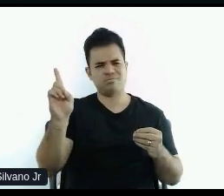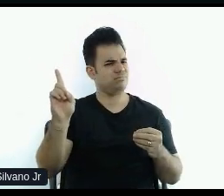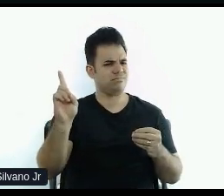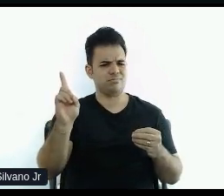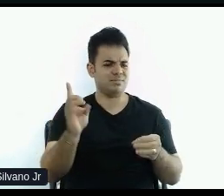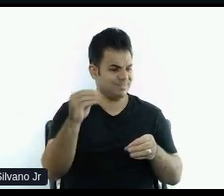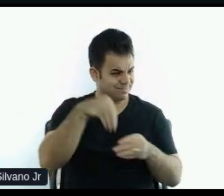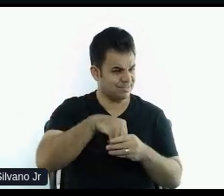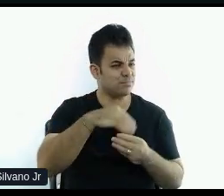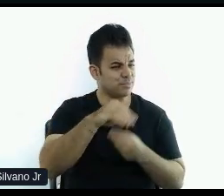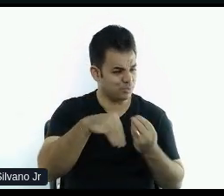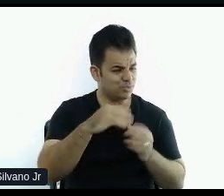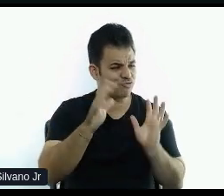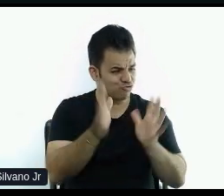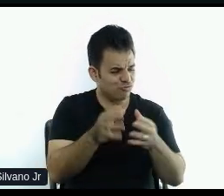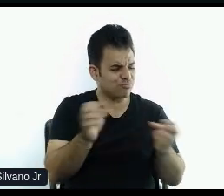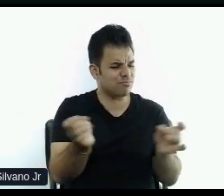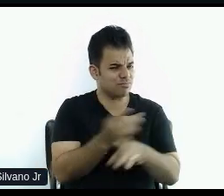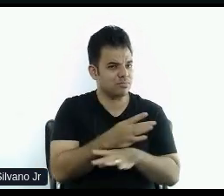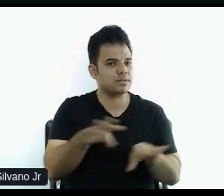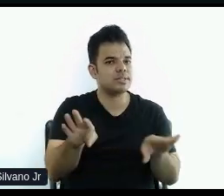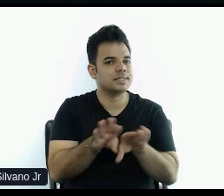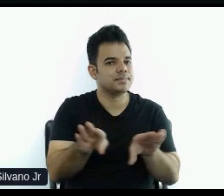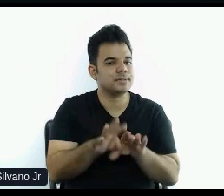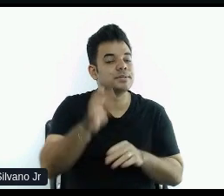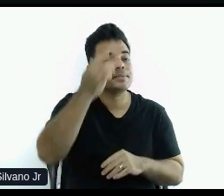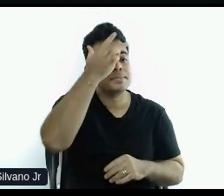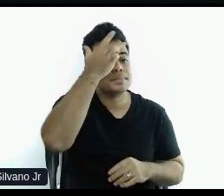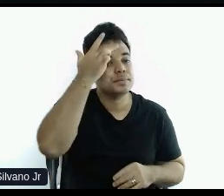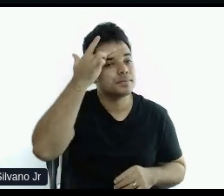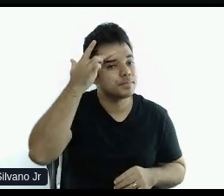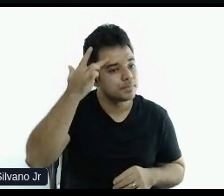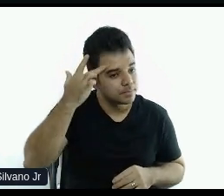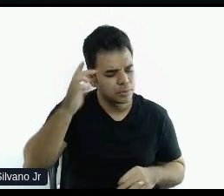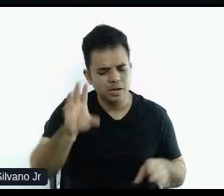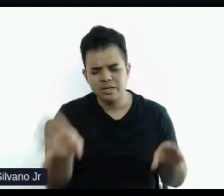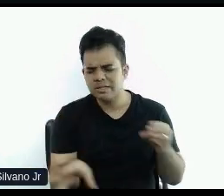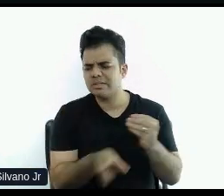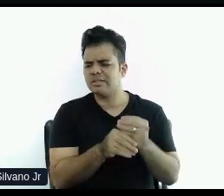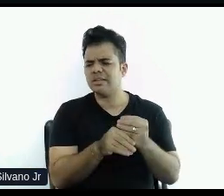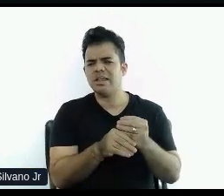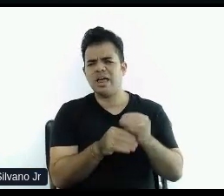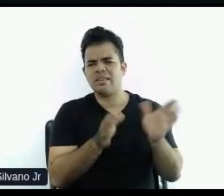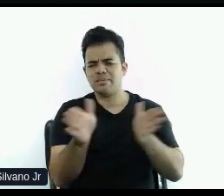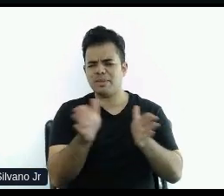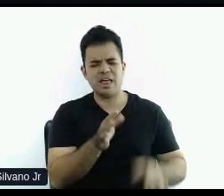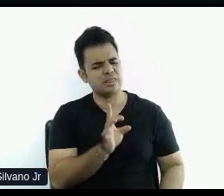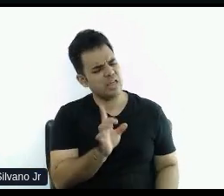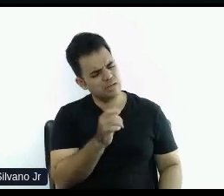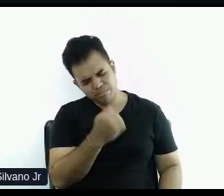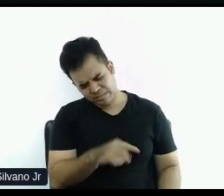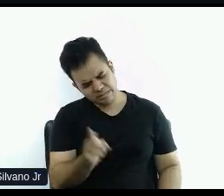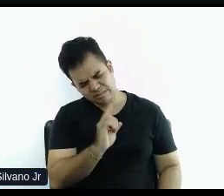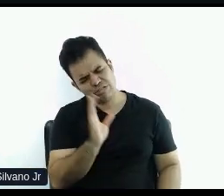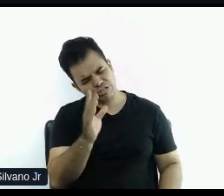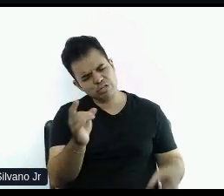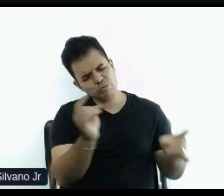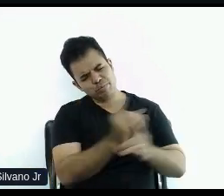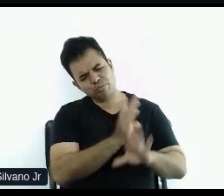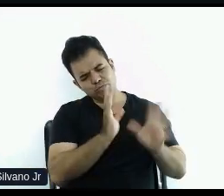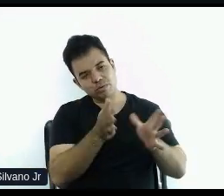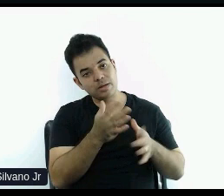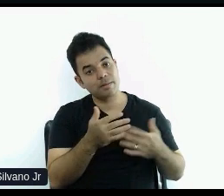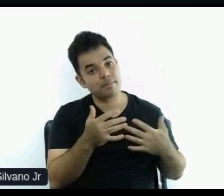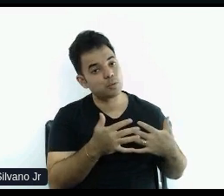inviável e as pessoas vão começar a boicotar aquela implementação de acessibilidade. Então, quando a gente prioriza as jornadas, a gente vai olhar para um